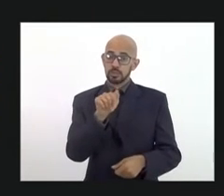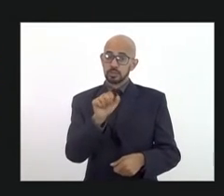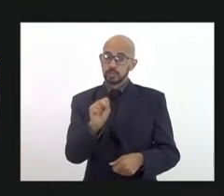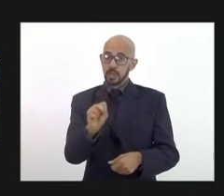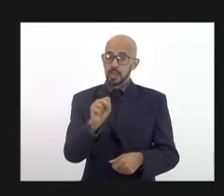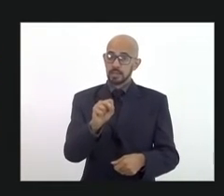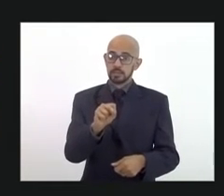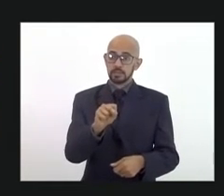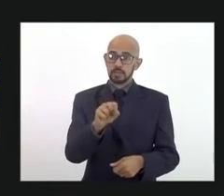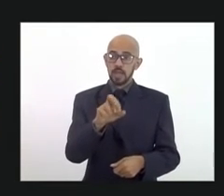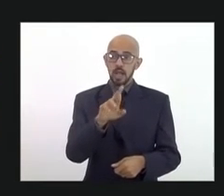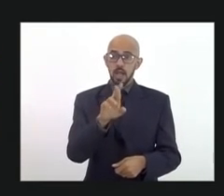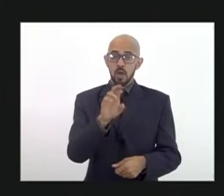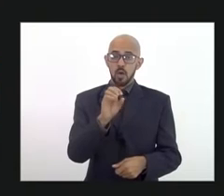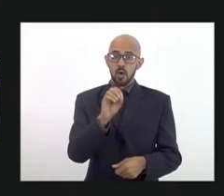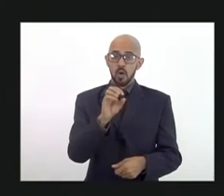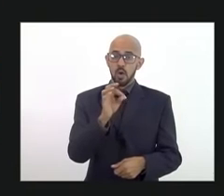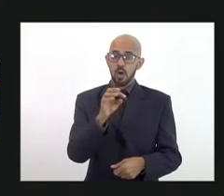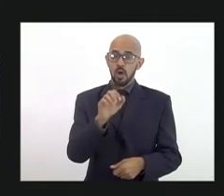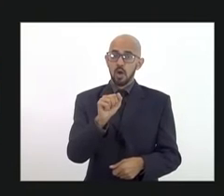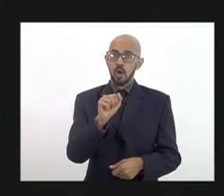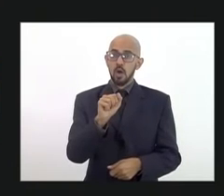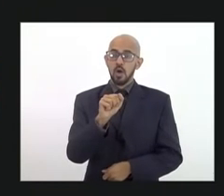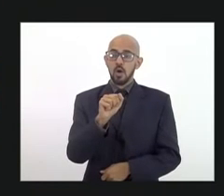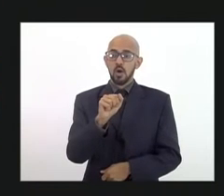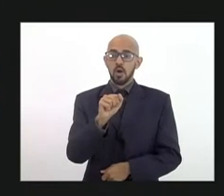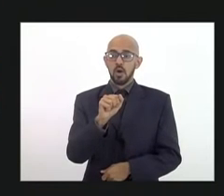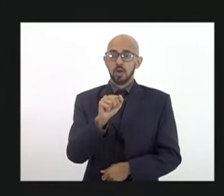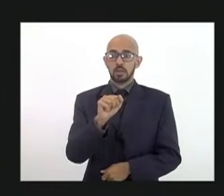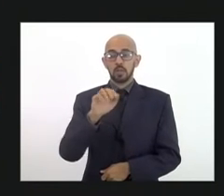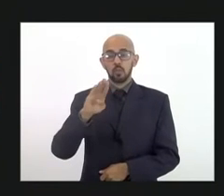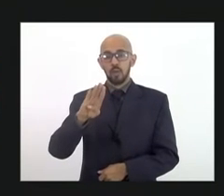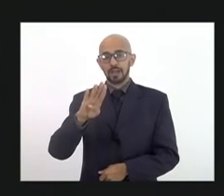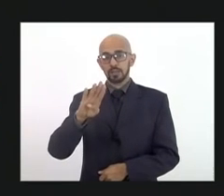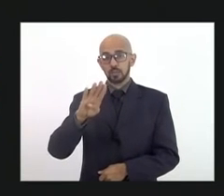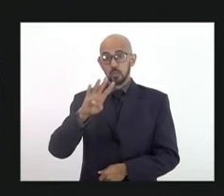Rota 3, Rota 3 é o gás do 4B,